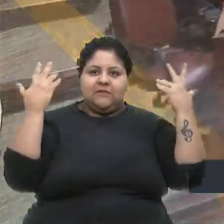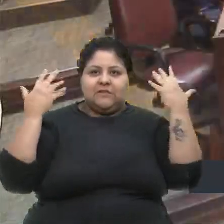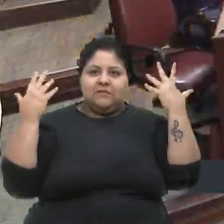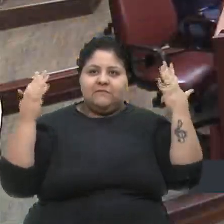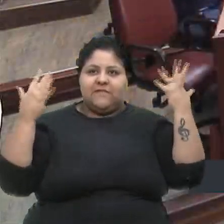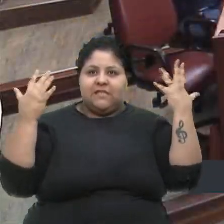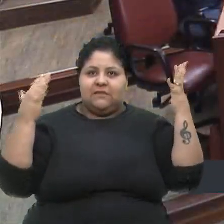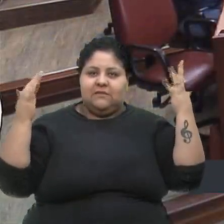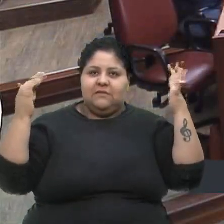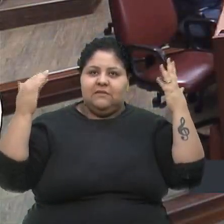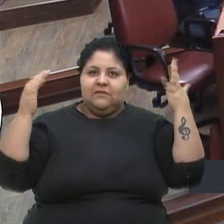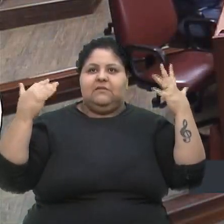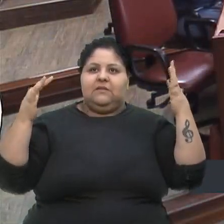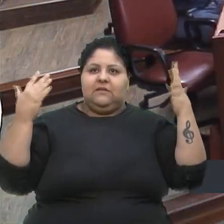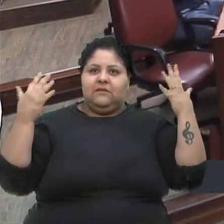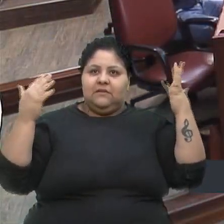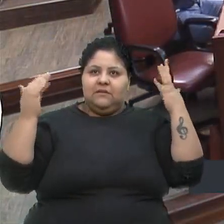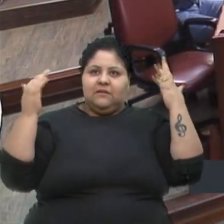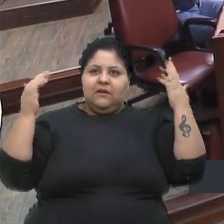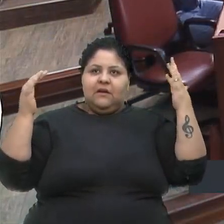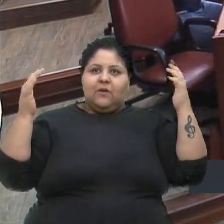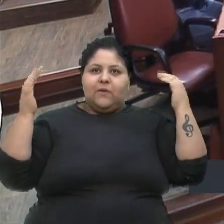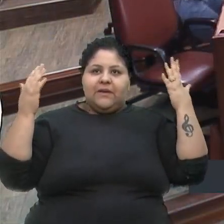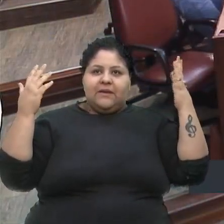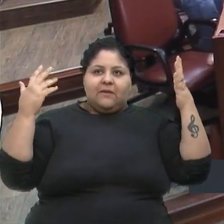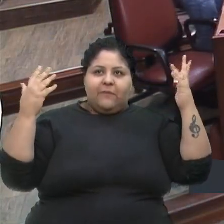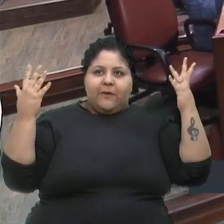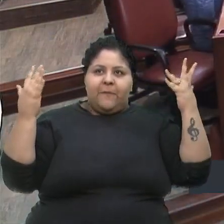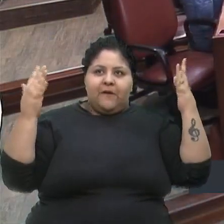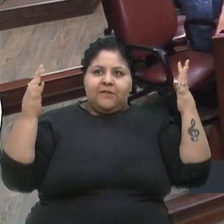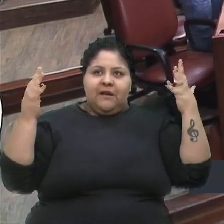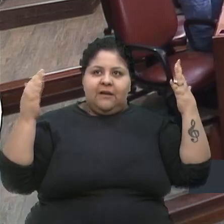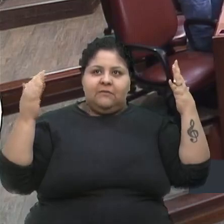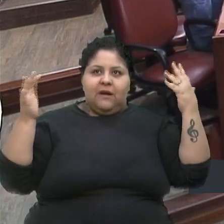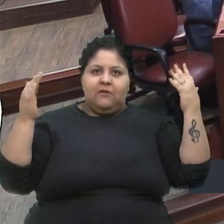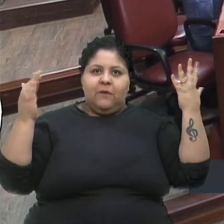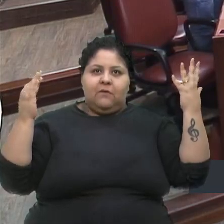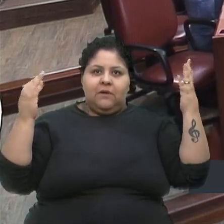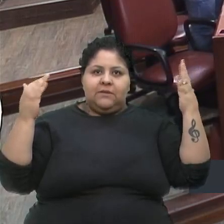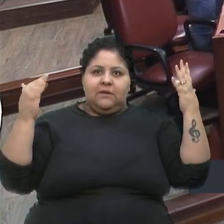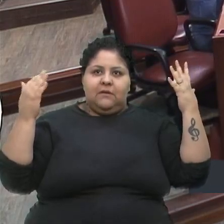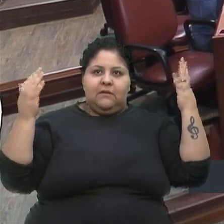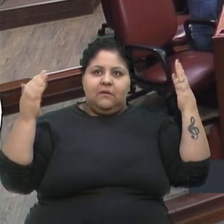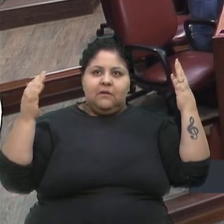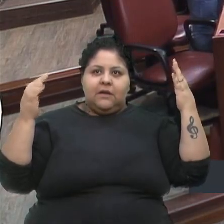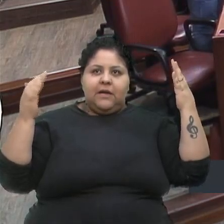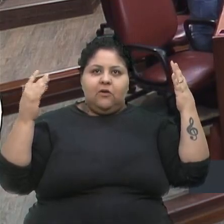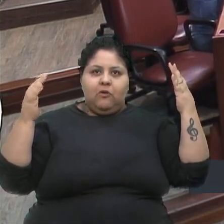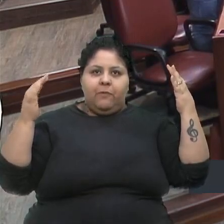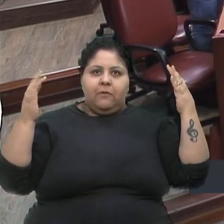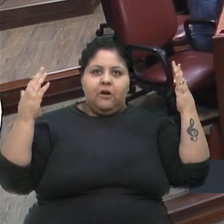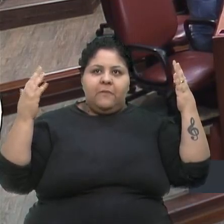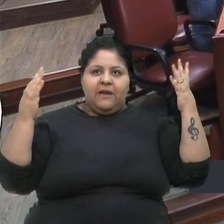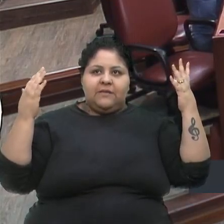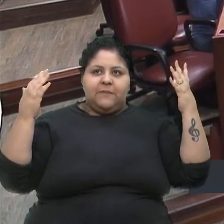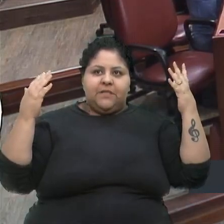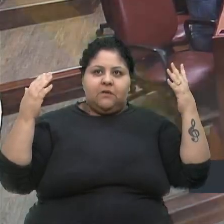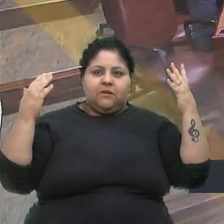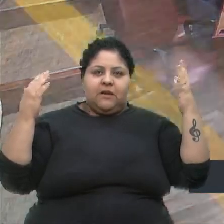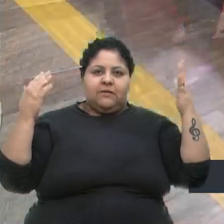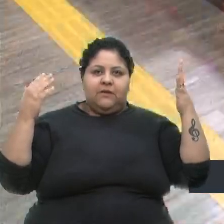Neste momento, convido para seu pronunciamento o diretor da Pratal S.A. e gerente-geral do Prataveira Shopping,